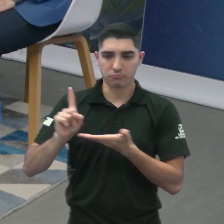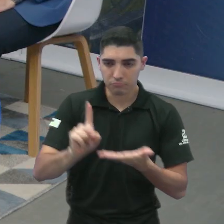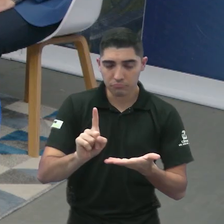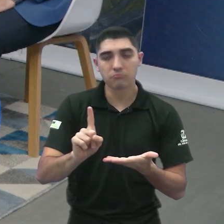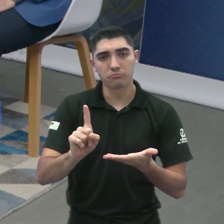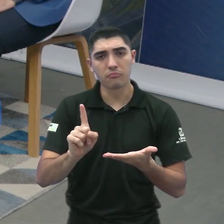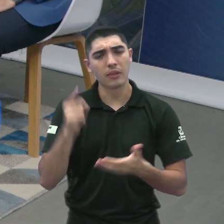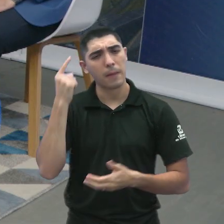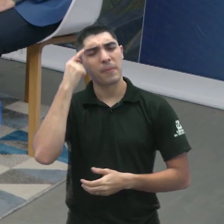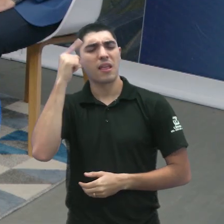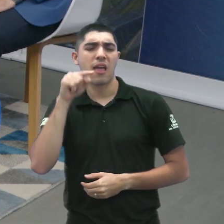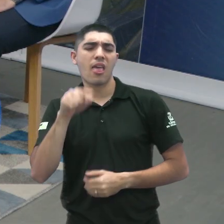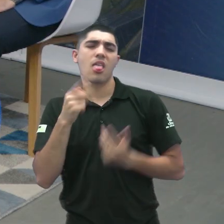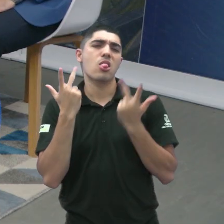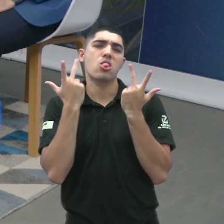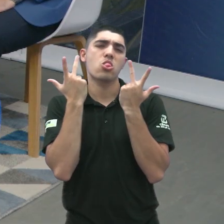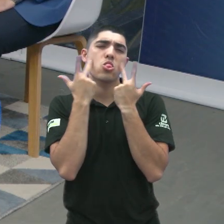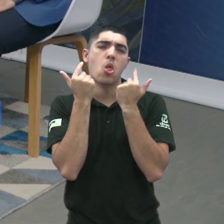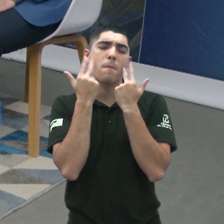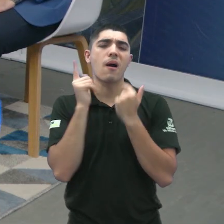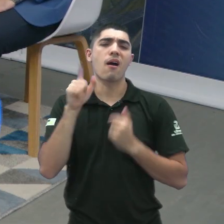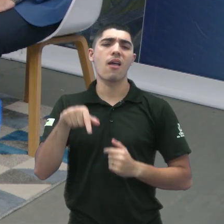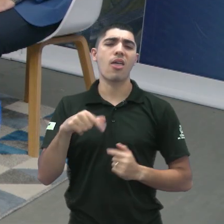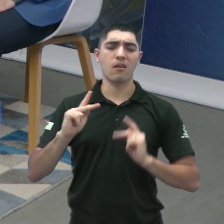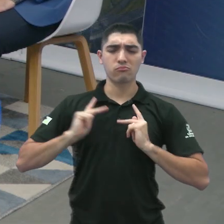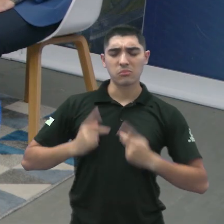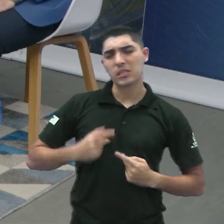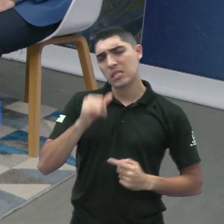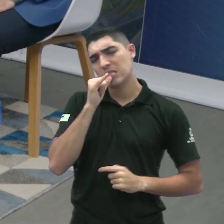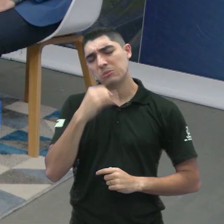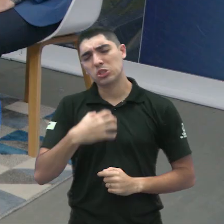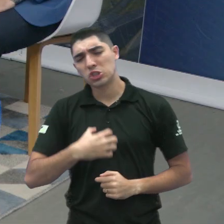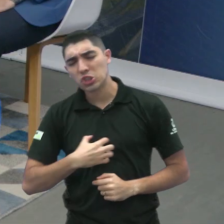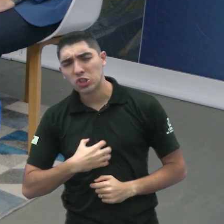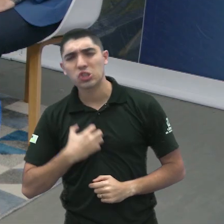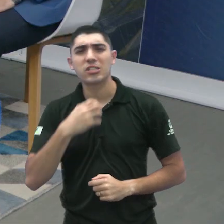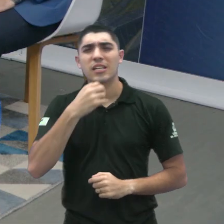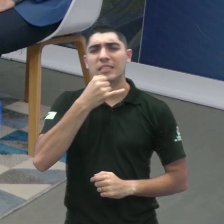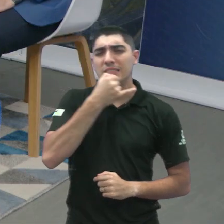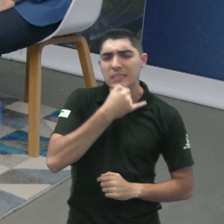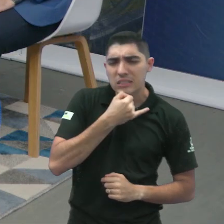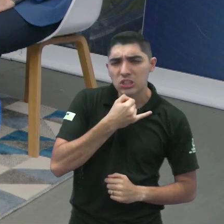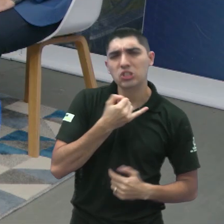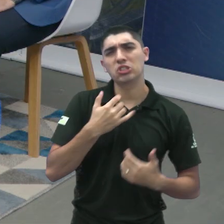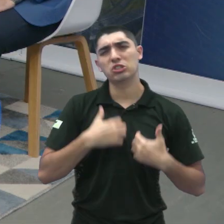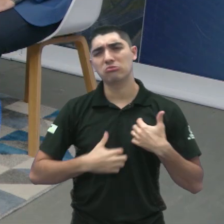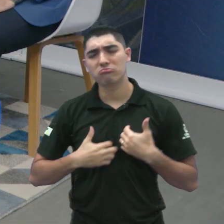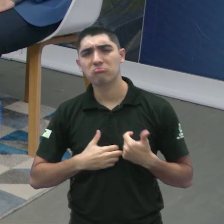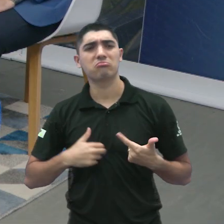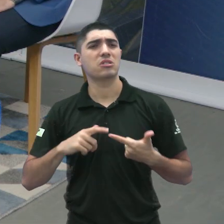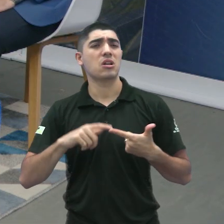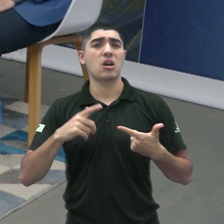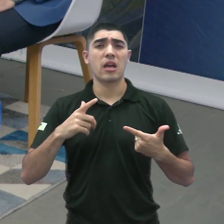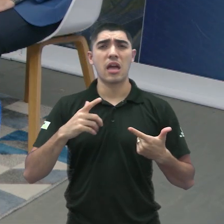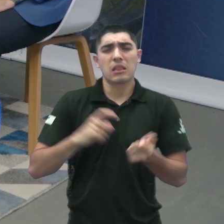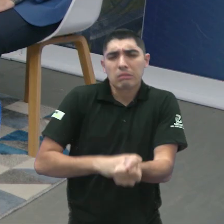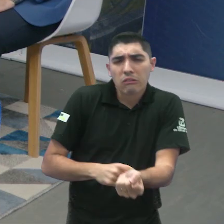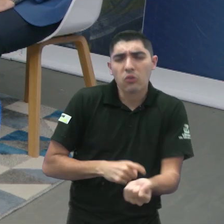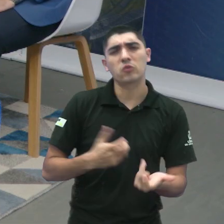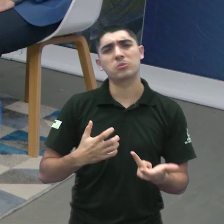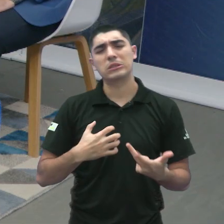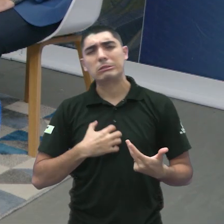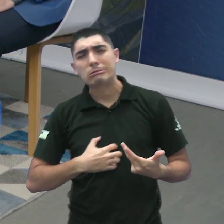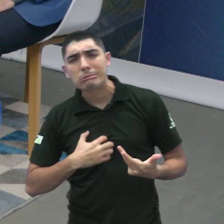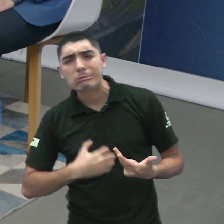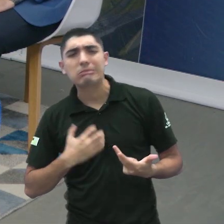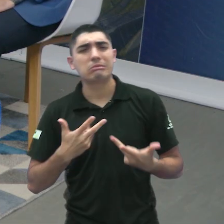interpretar coisas que são normais, assim, do ser humano, uma tristeza, uma frustração, um nervosismo, né, diante de alguma coisa